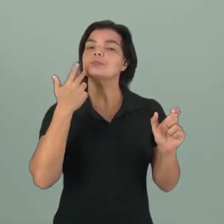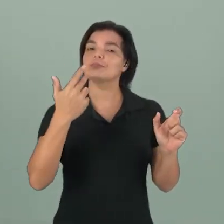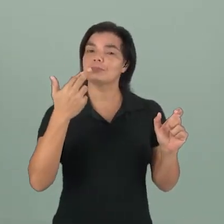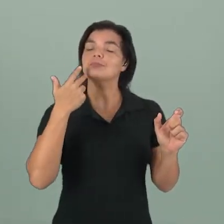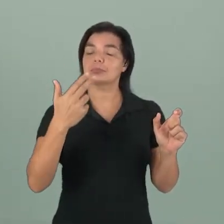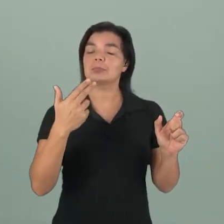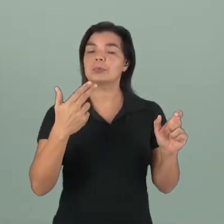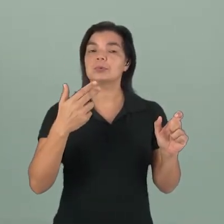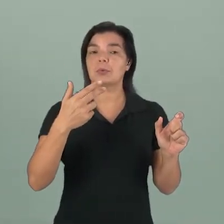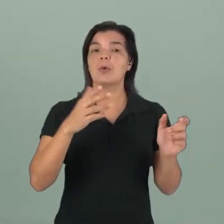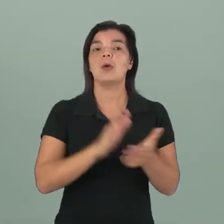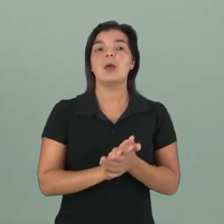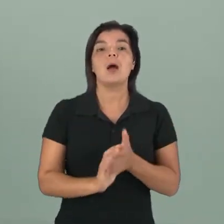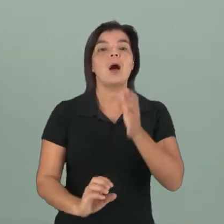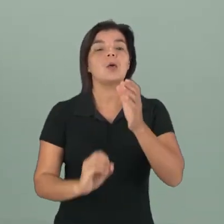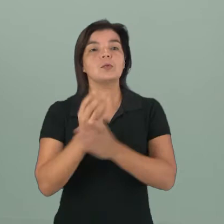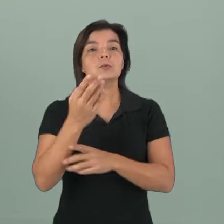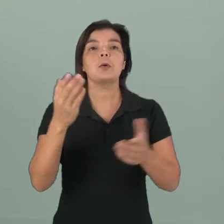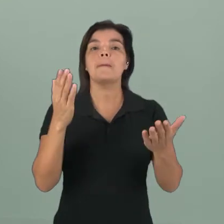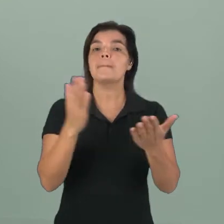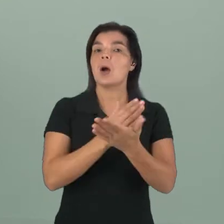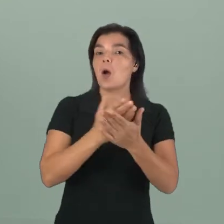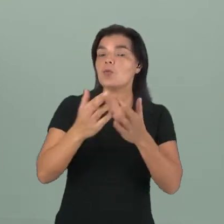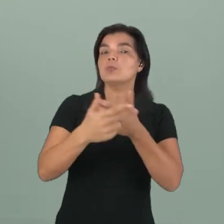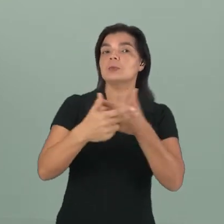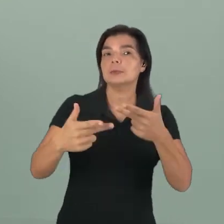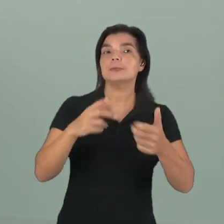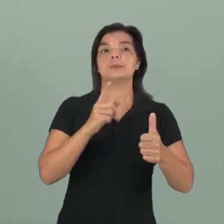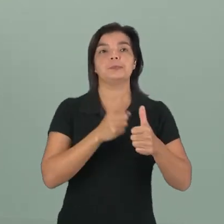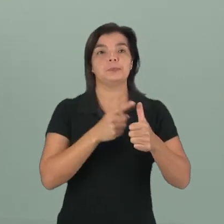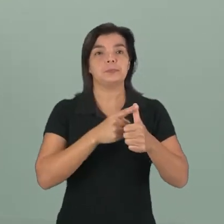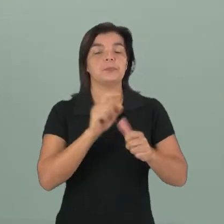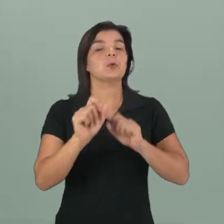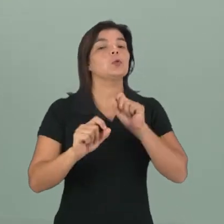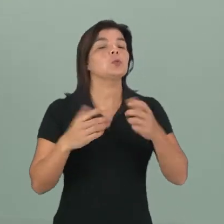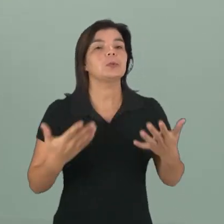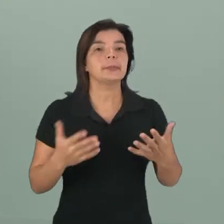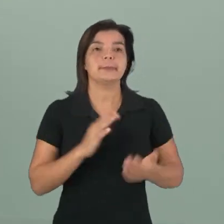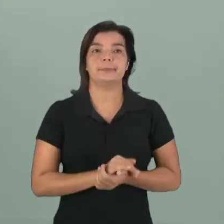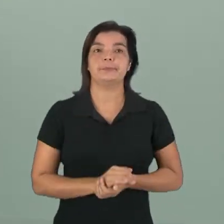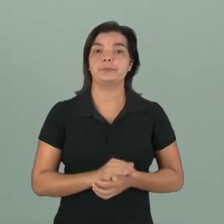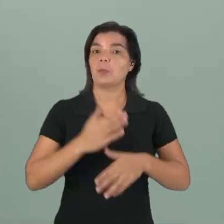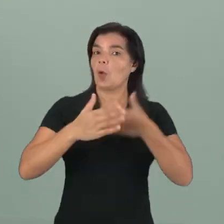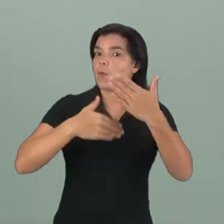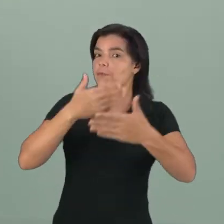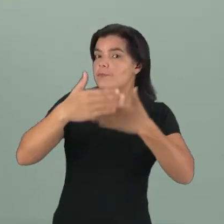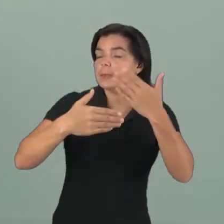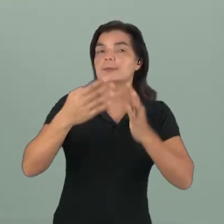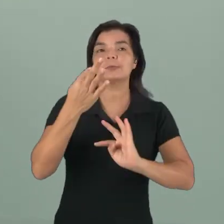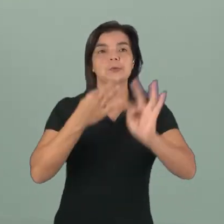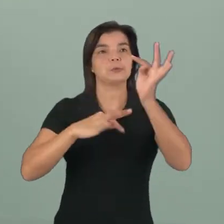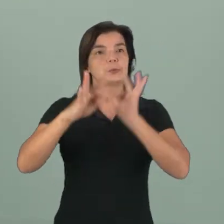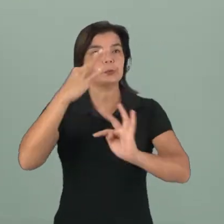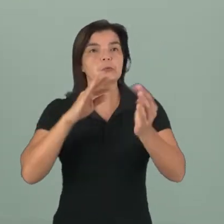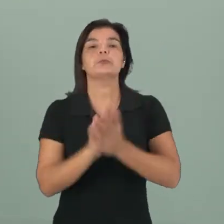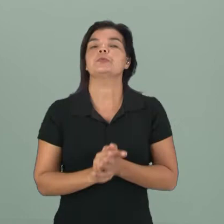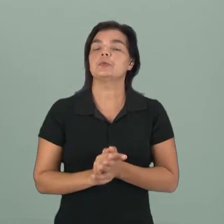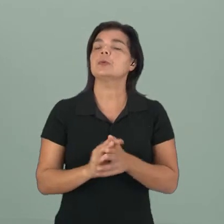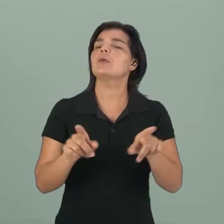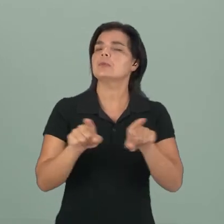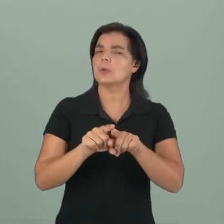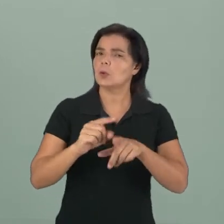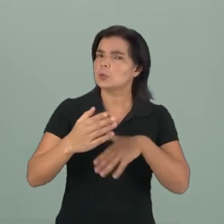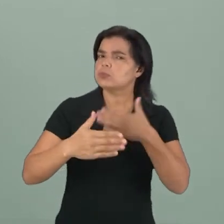nossa língua, isso ocorre devido a algumas razões. Entre elas, a gente pode destacar o avanço tecnológico. A tecnologia